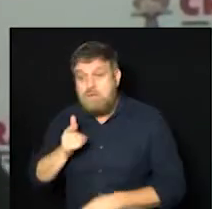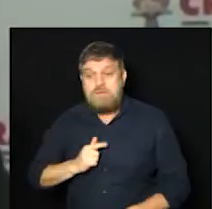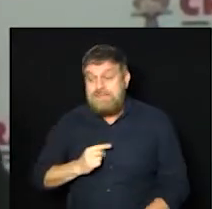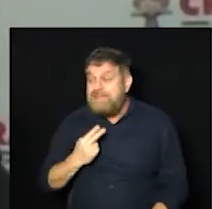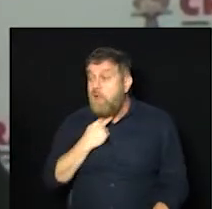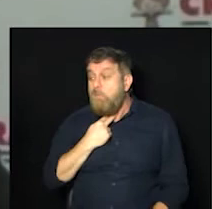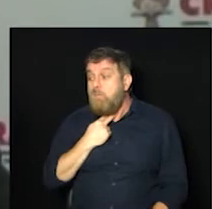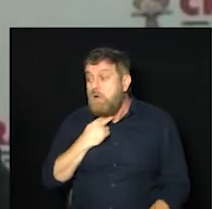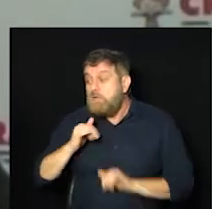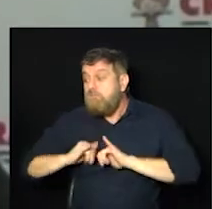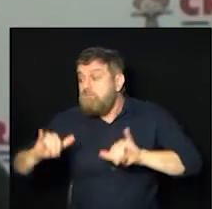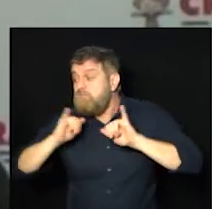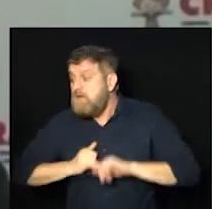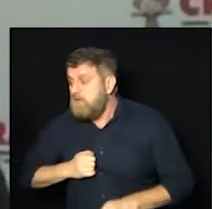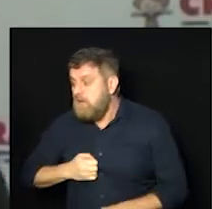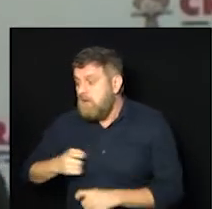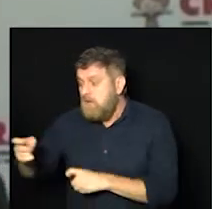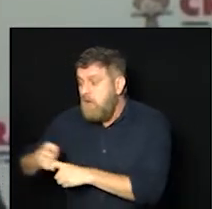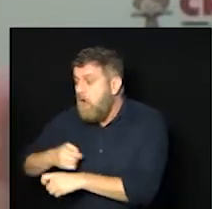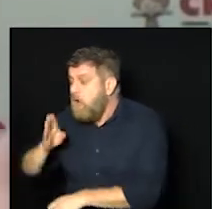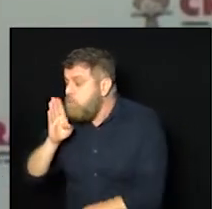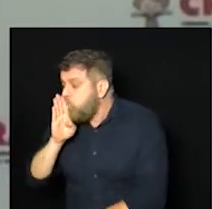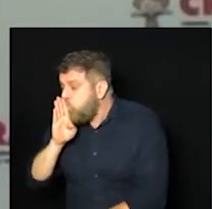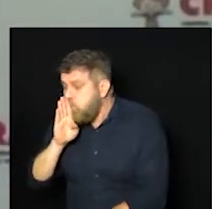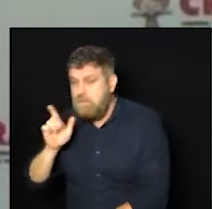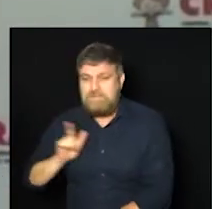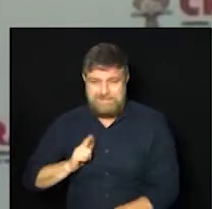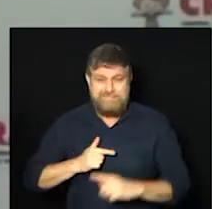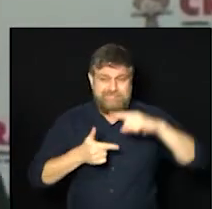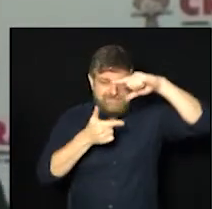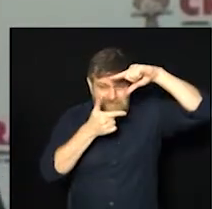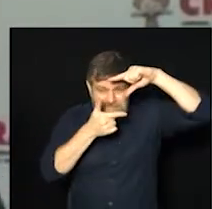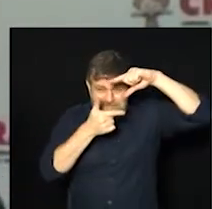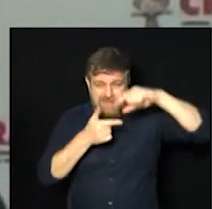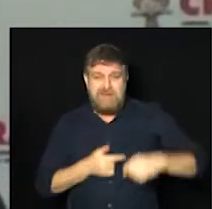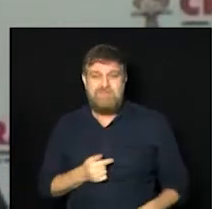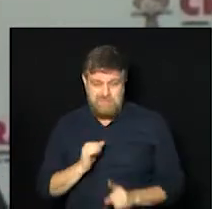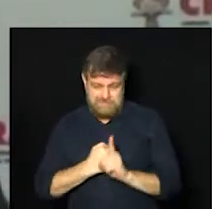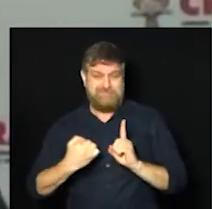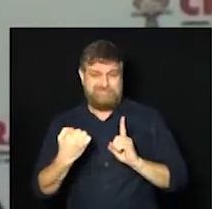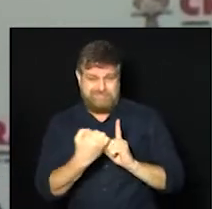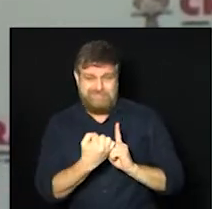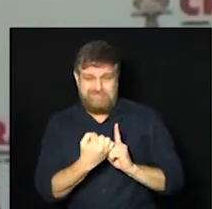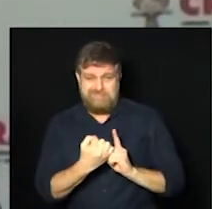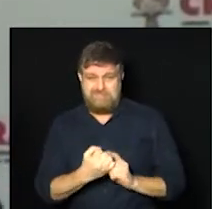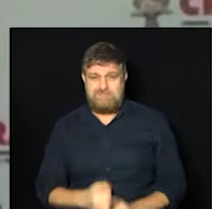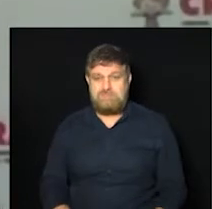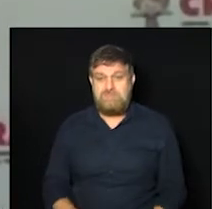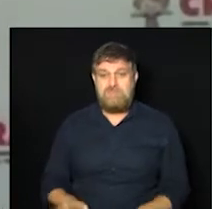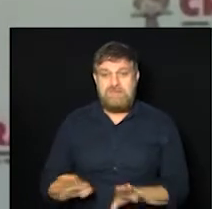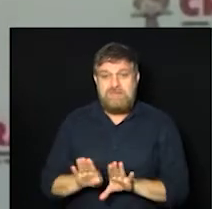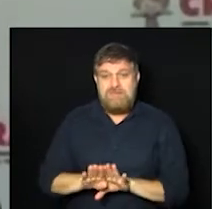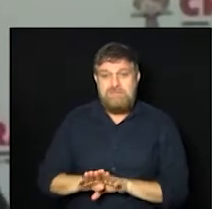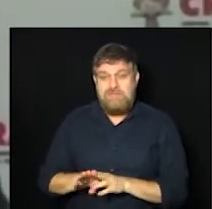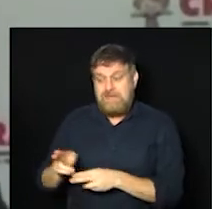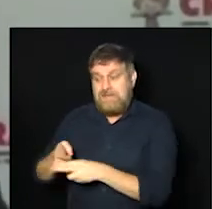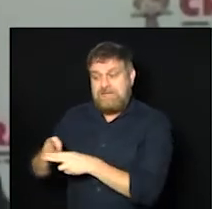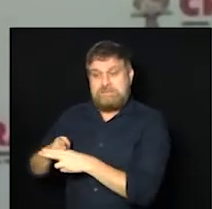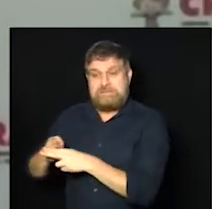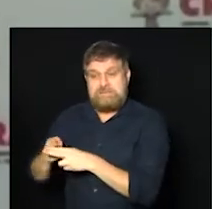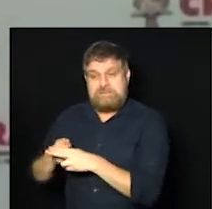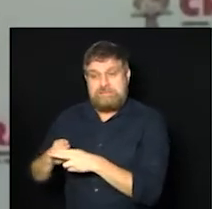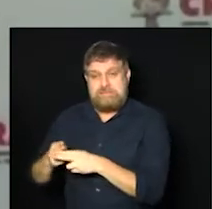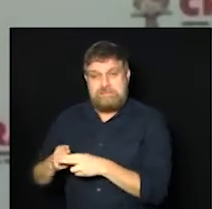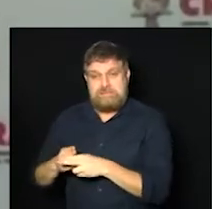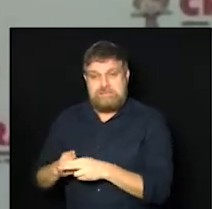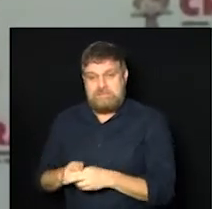ser dito, isso não pode ser divulgado, por questões do tabu, como você mesmo já mencionou, né? A sexualidade é algo íntimo de uma pessoa